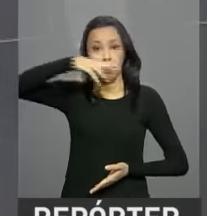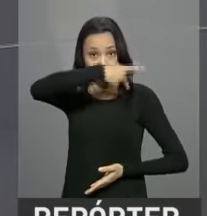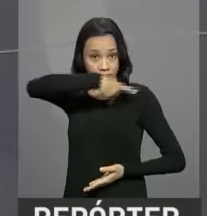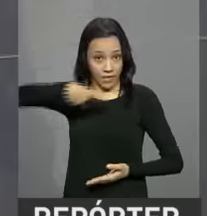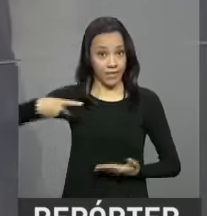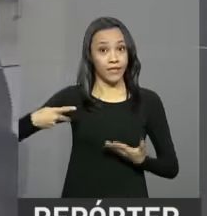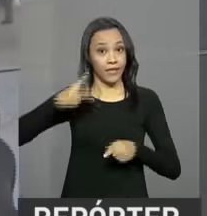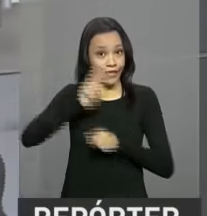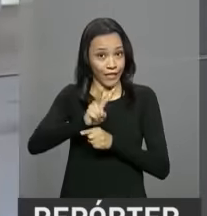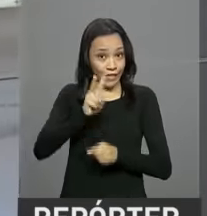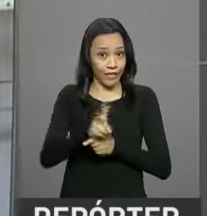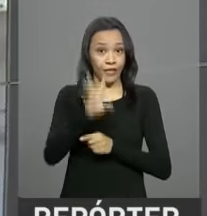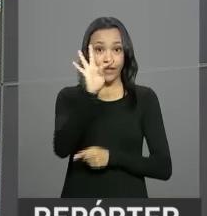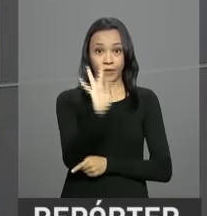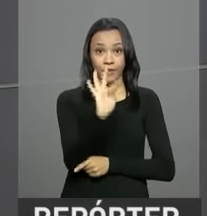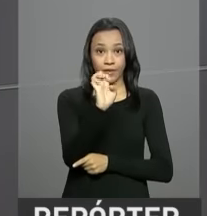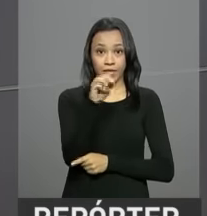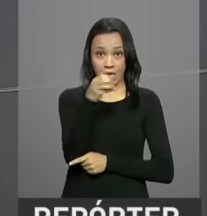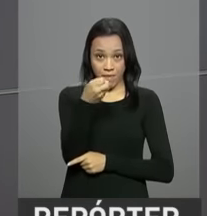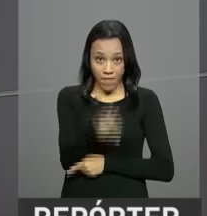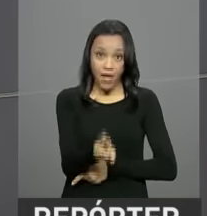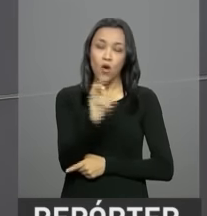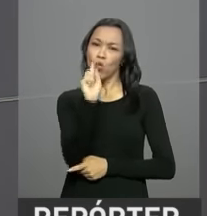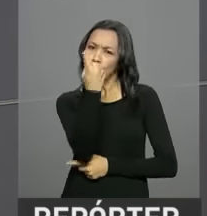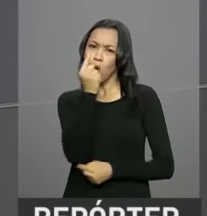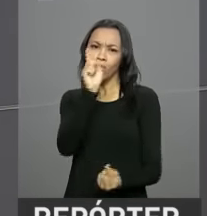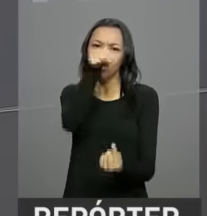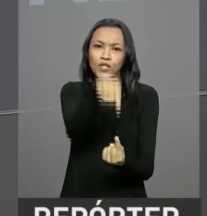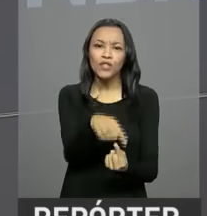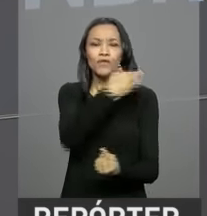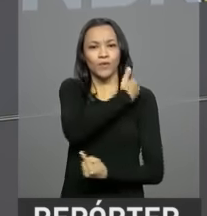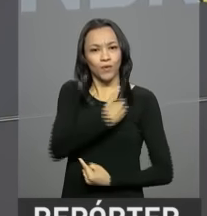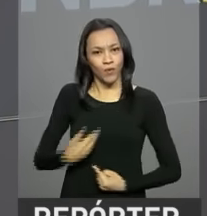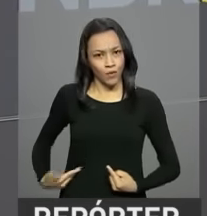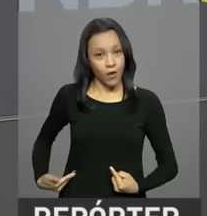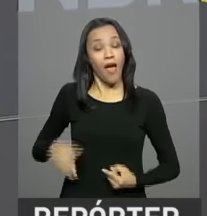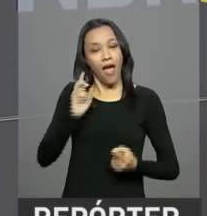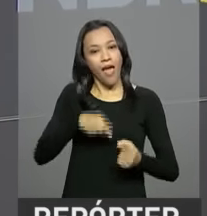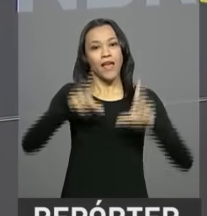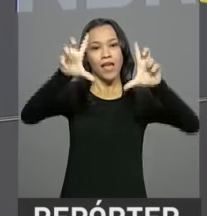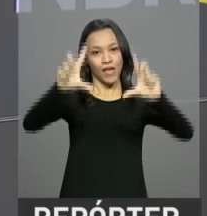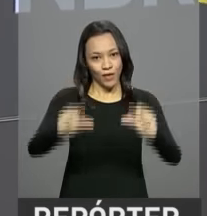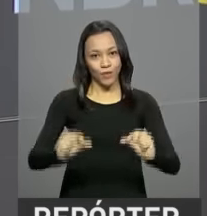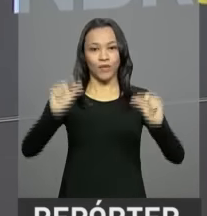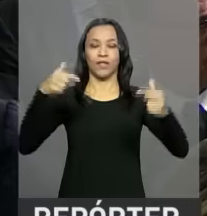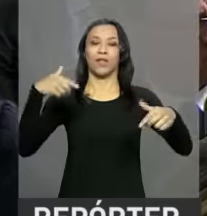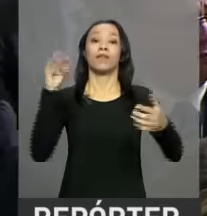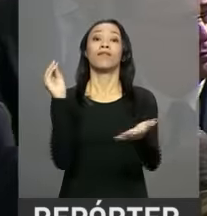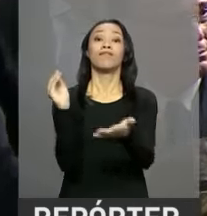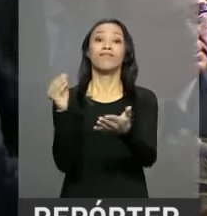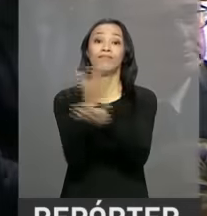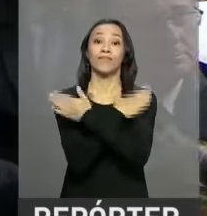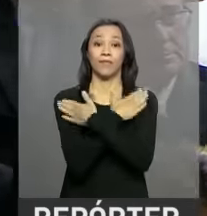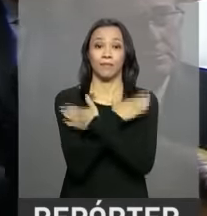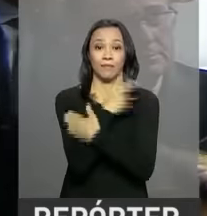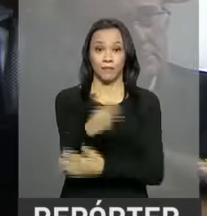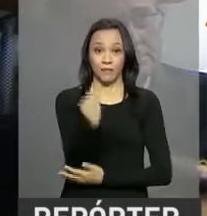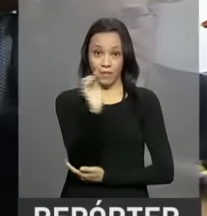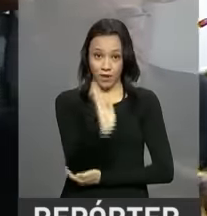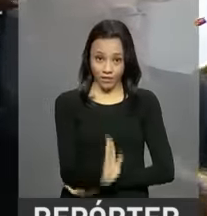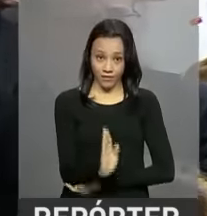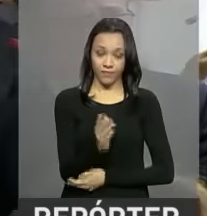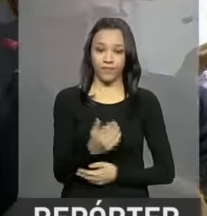interino Michel Temer afirmou que um dos objetivos do governo é reduzir o desemprego no país